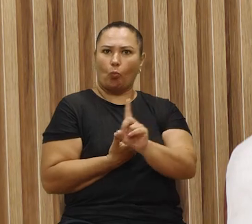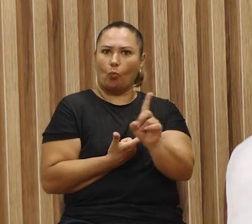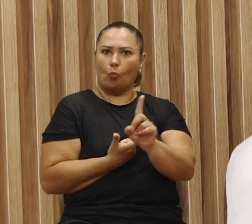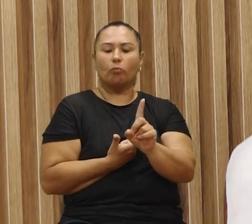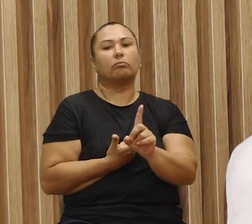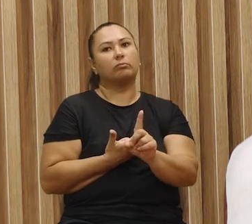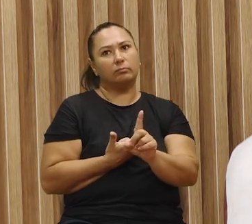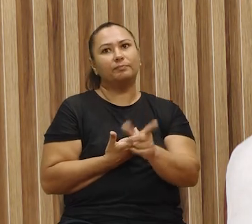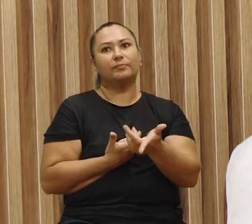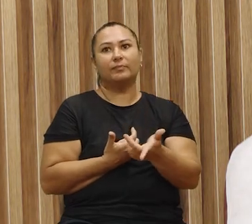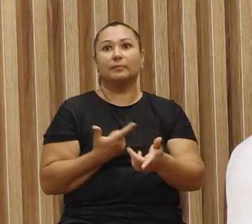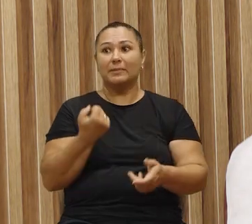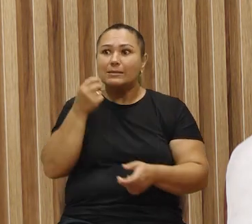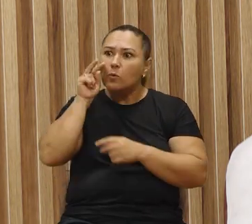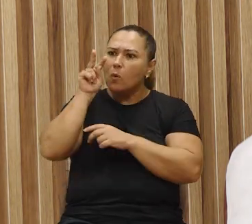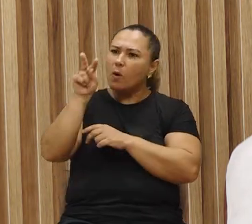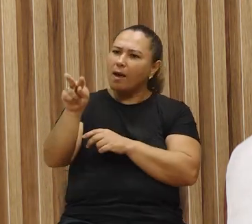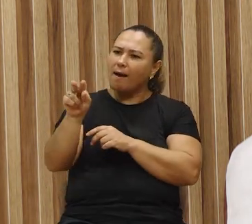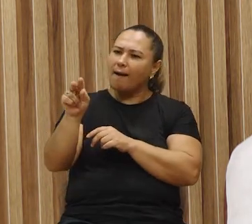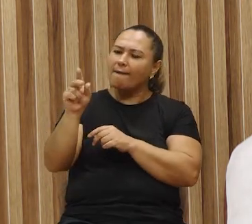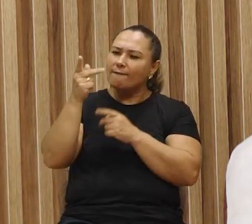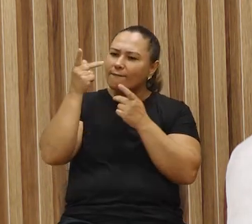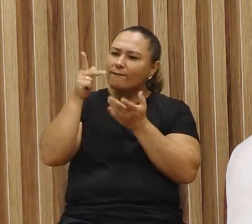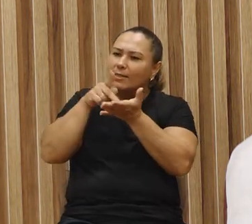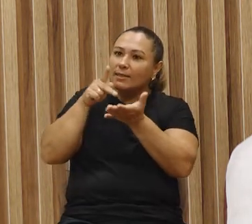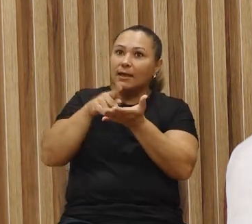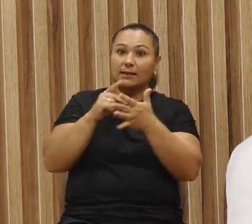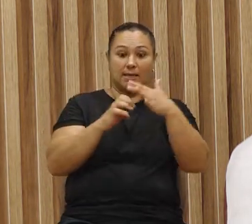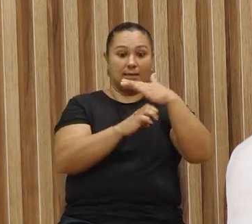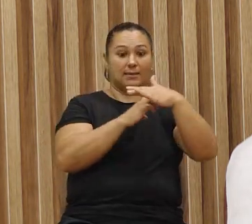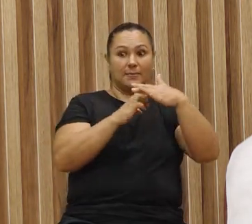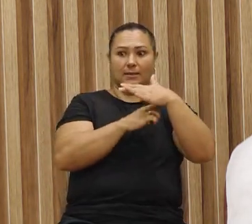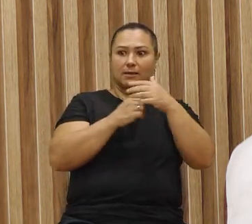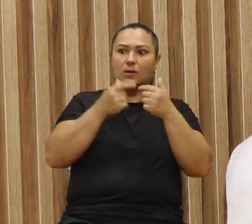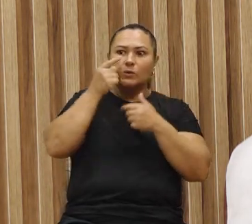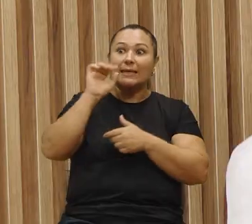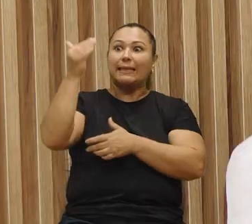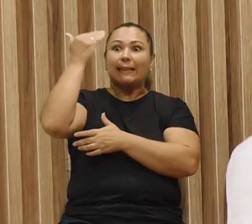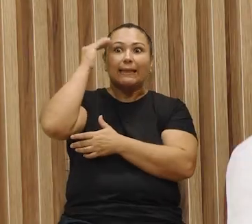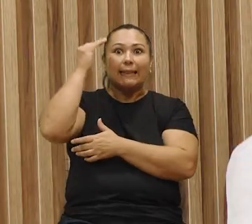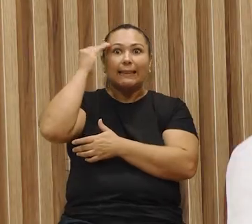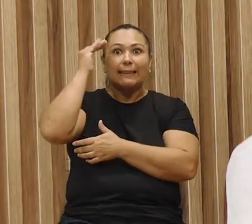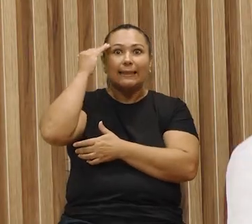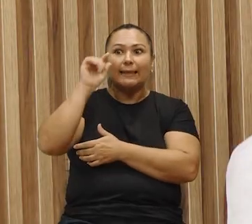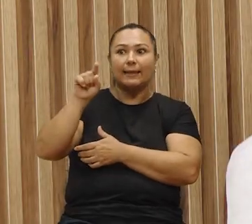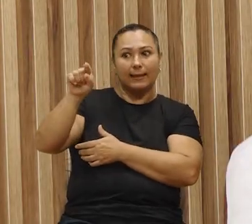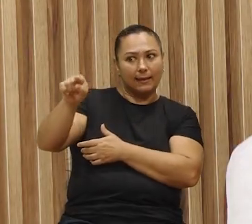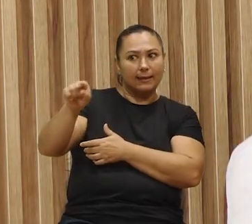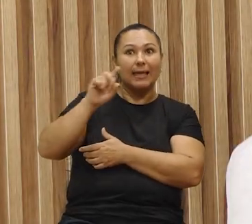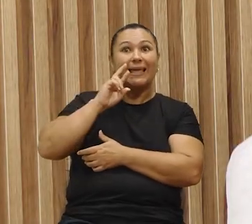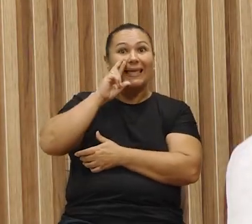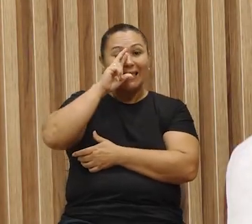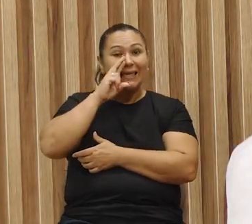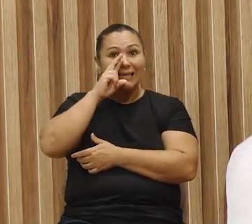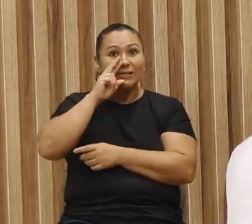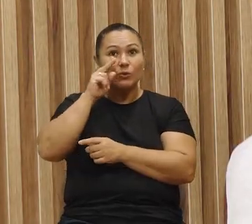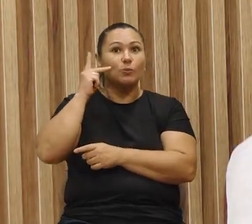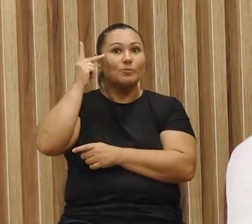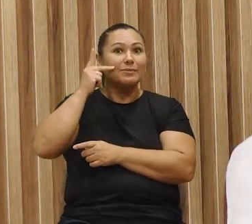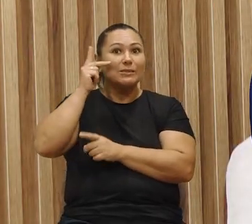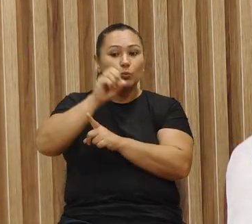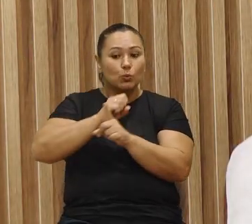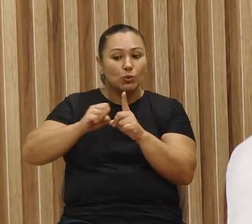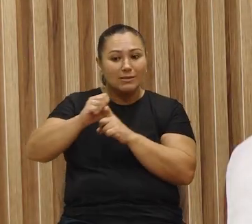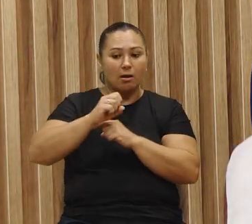dentro da empresa, vai mudar muito. E quando o empresário conseguir entender que esse